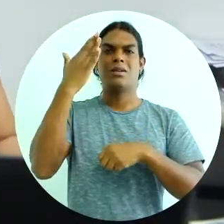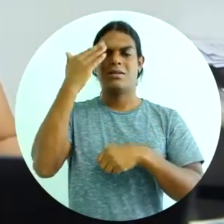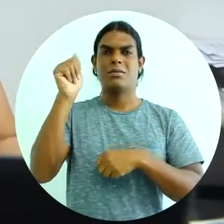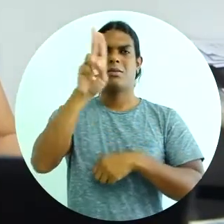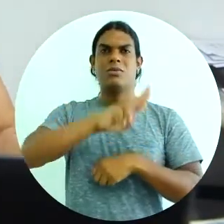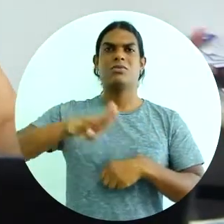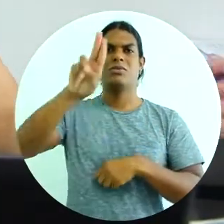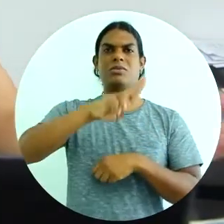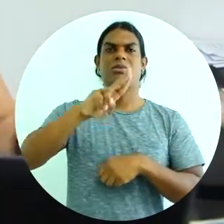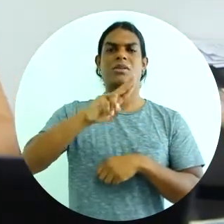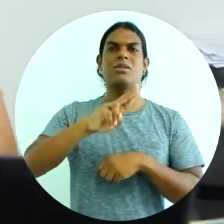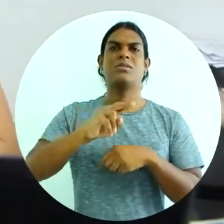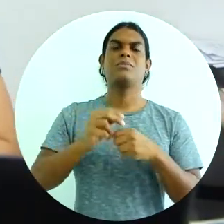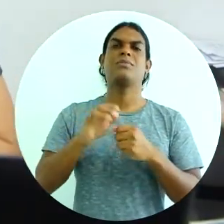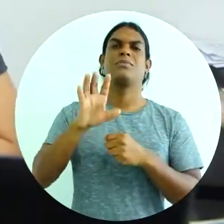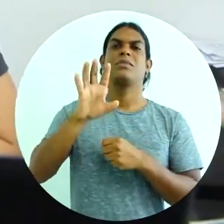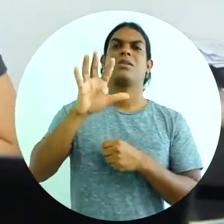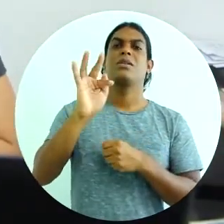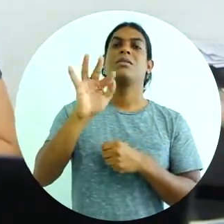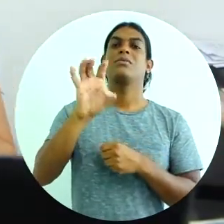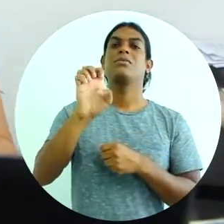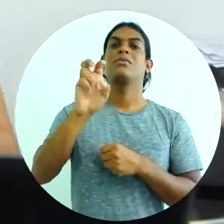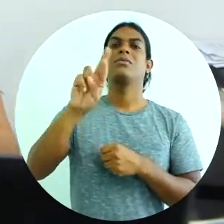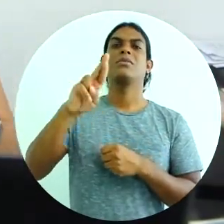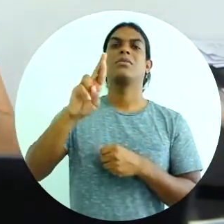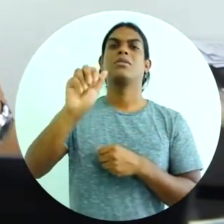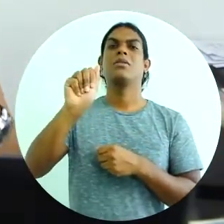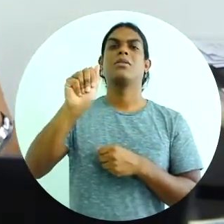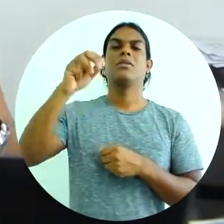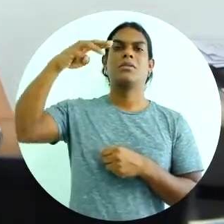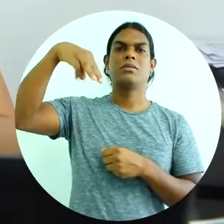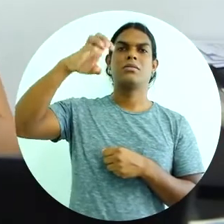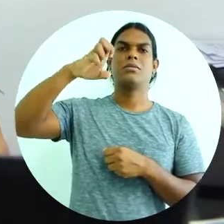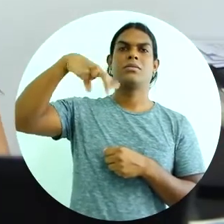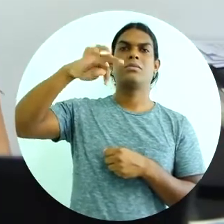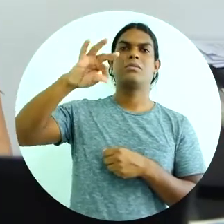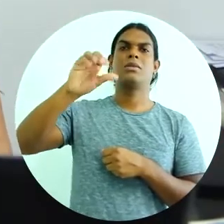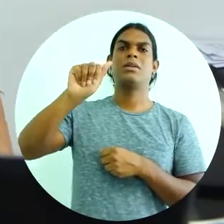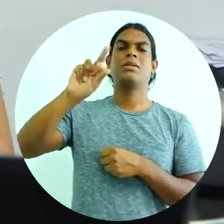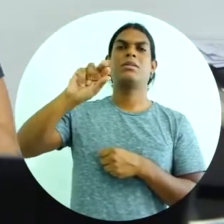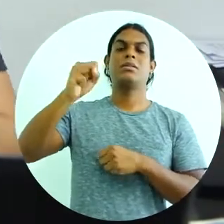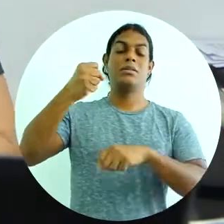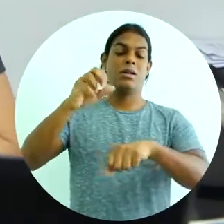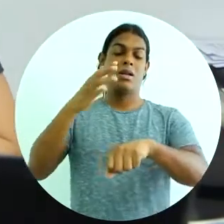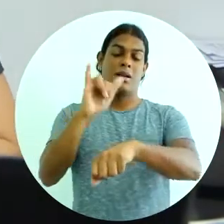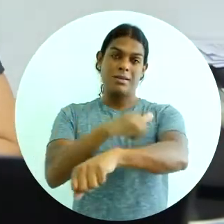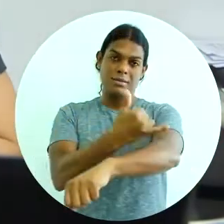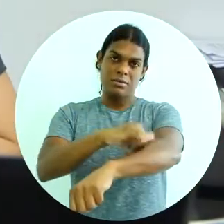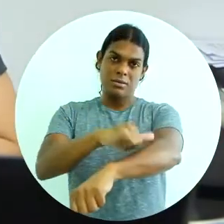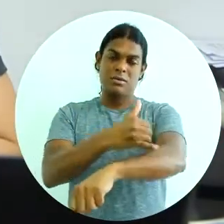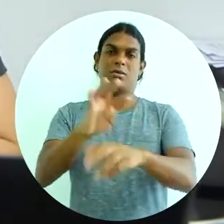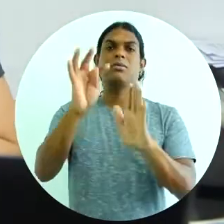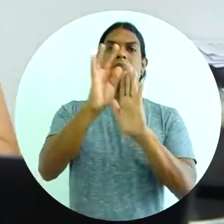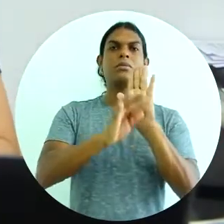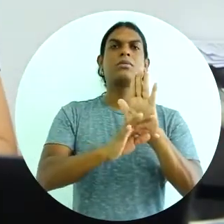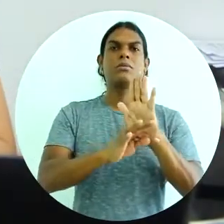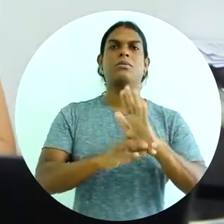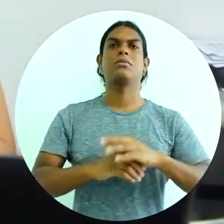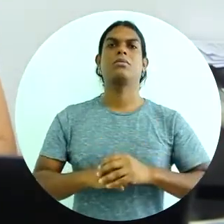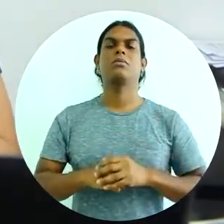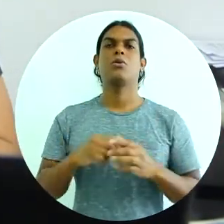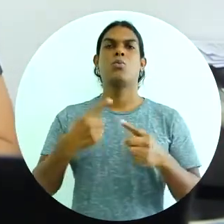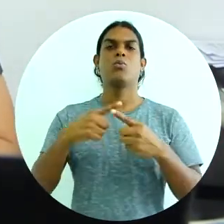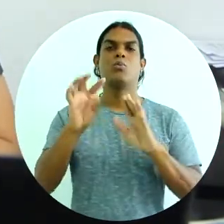com vocês, né? Como eu já falei anteriormente, para fazer com que vocês interajam comigo ou entendam a situação comunicativa. O